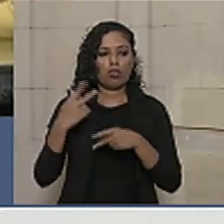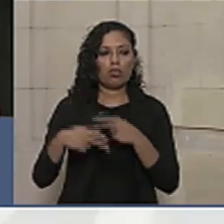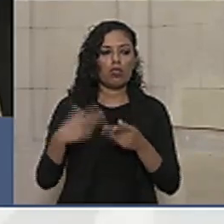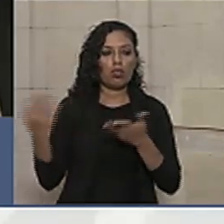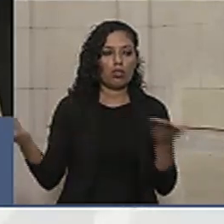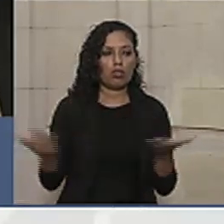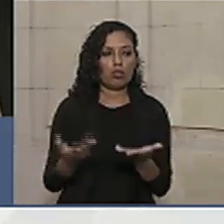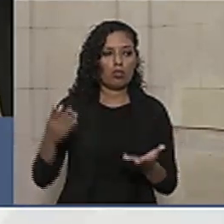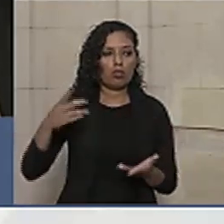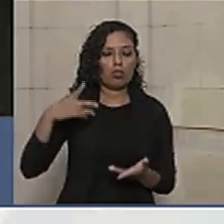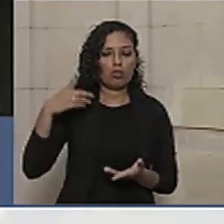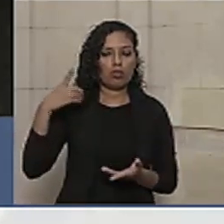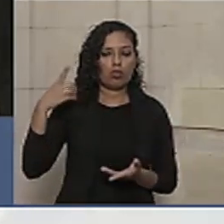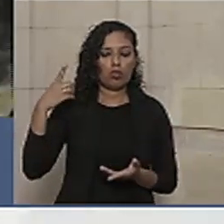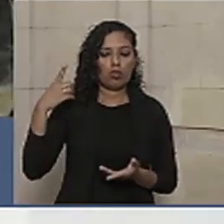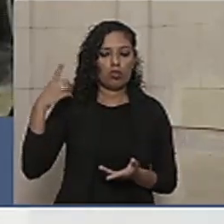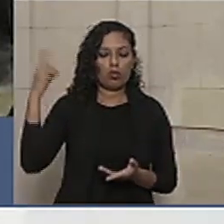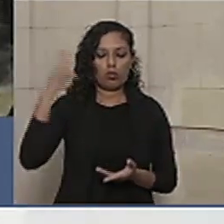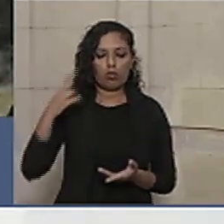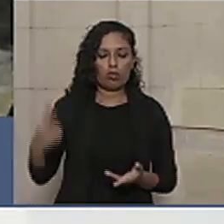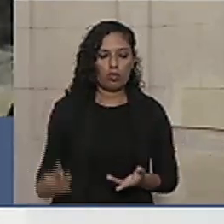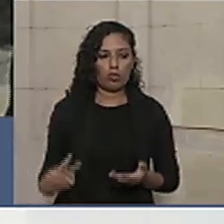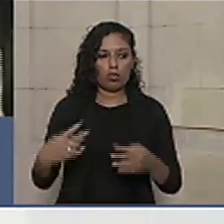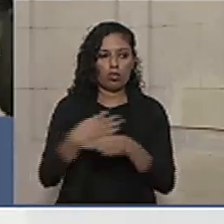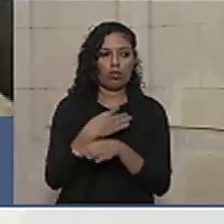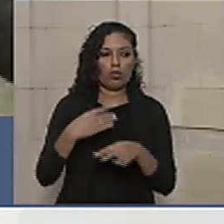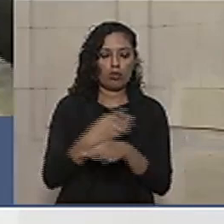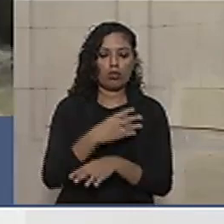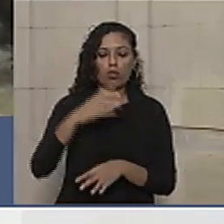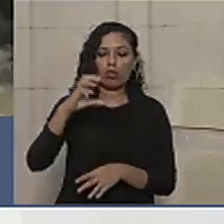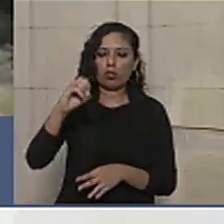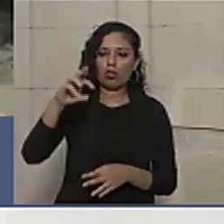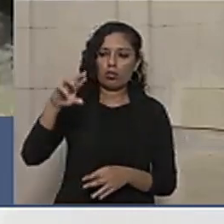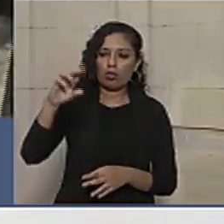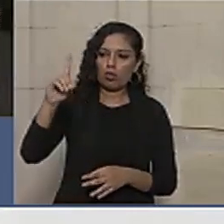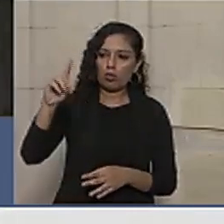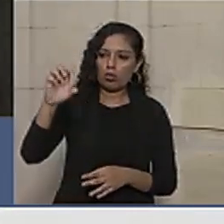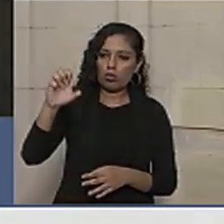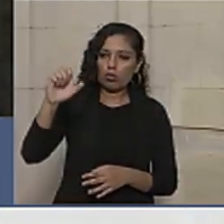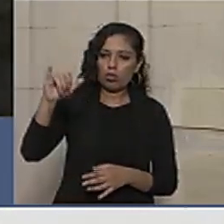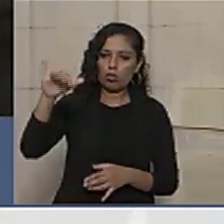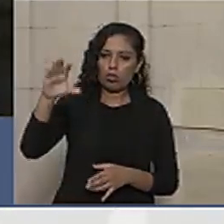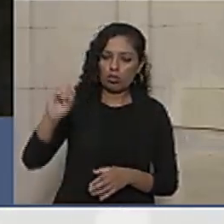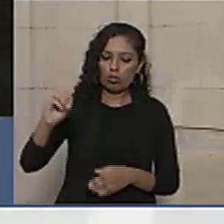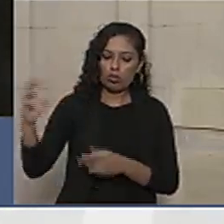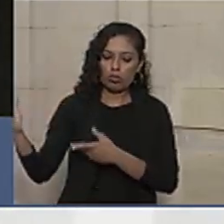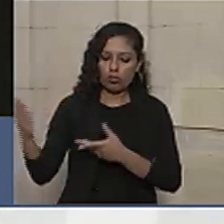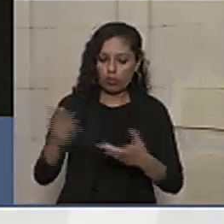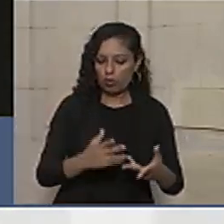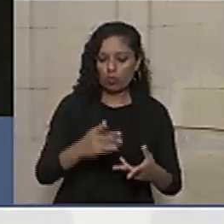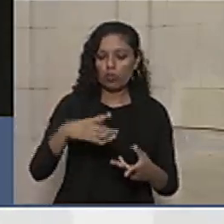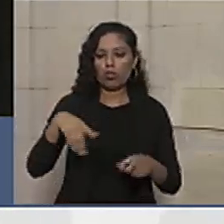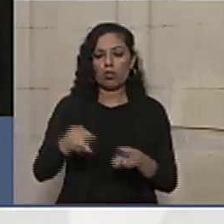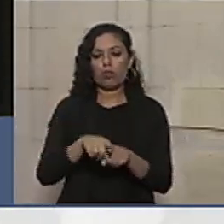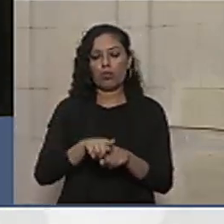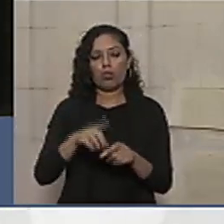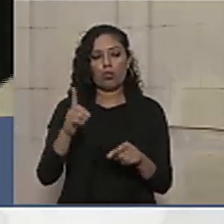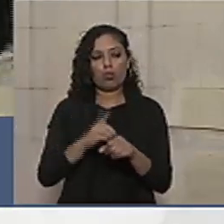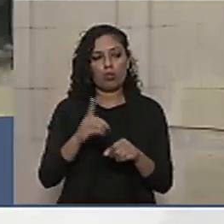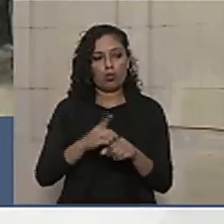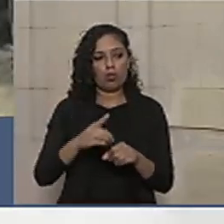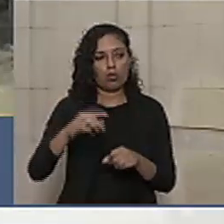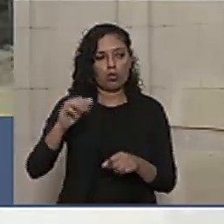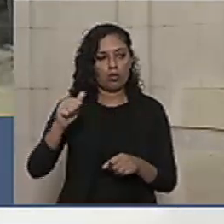do vereador do município de Cordeiro, Pablo Sérgio, fez a visita ao nosso gabinete, e o doutor Adriano Machado. Para nós é